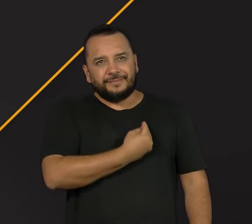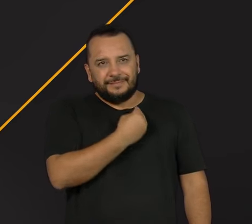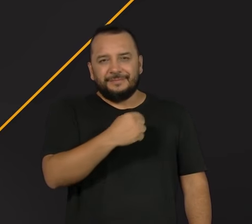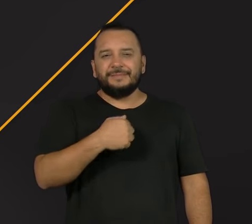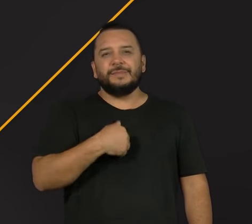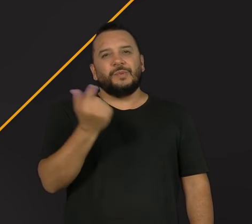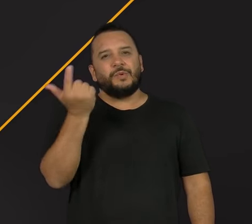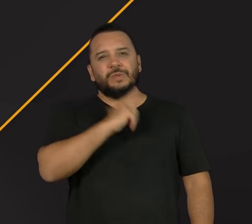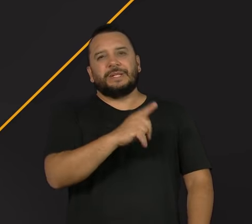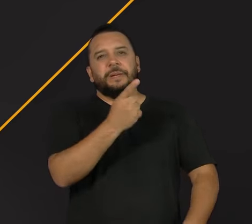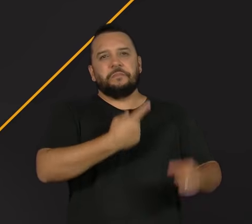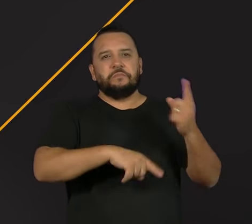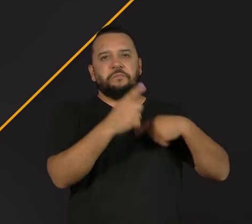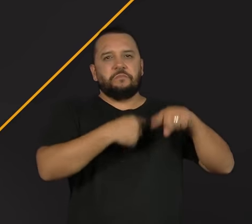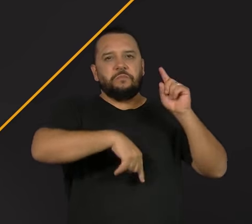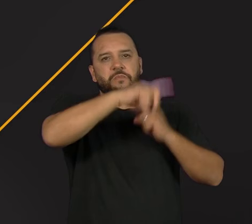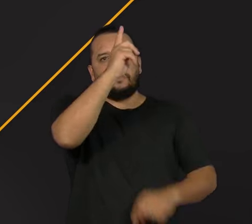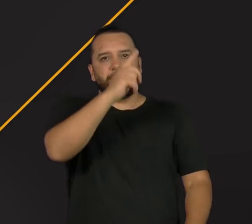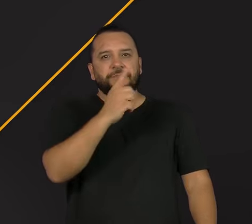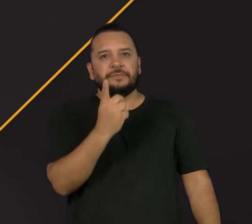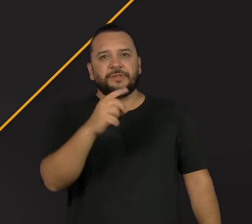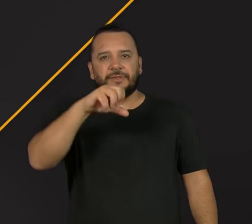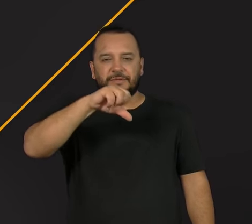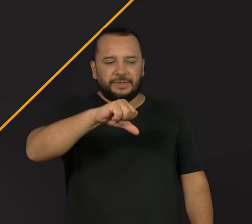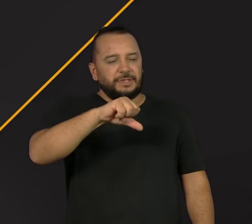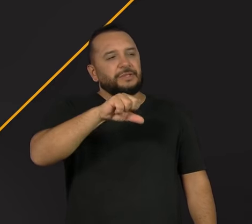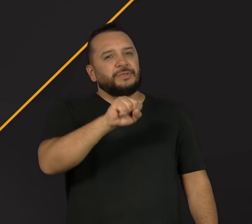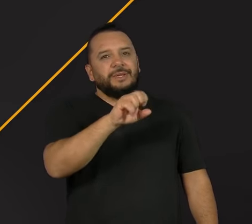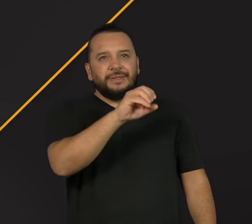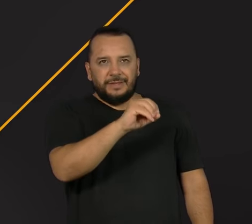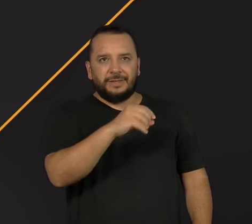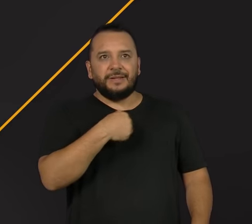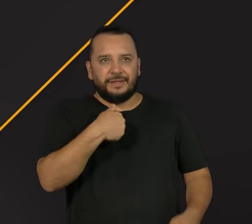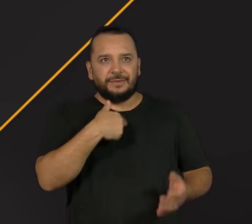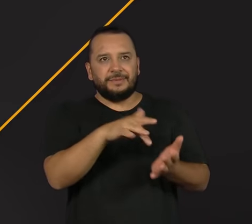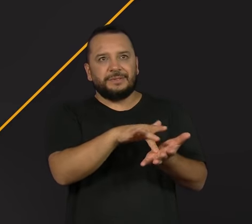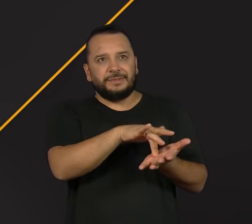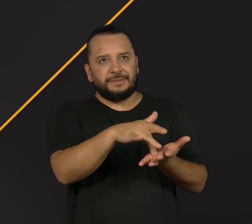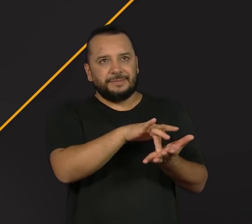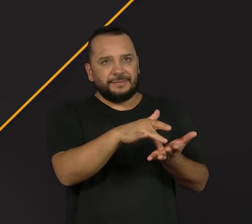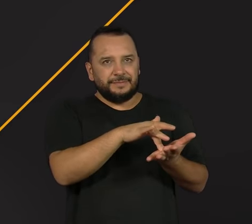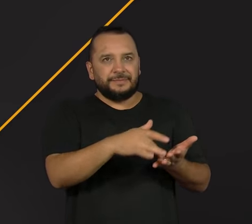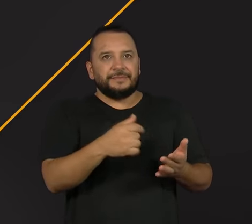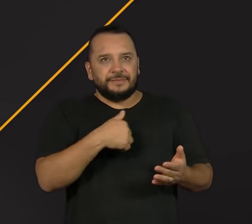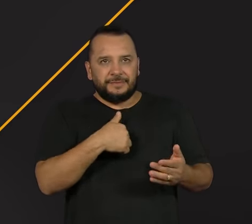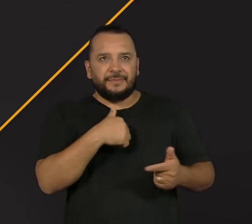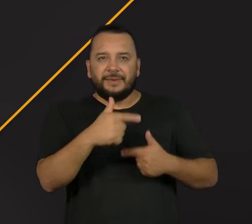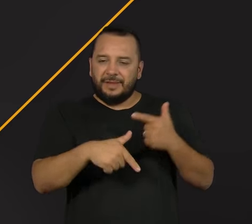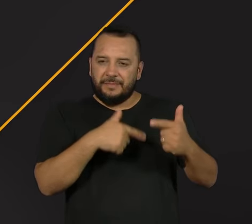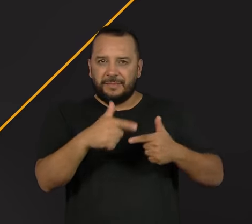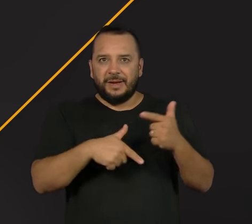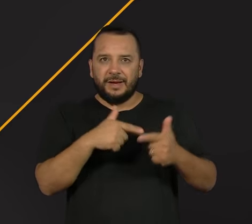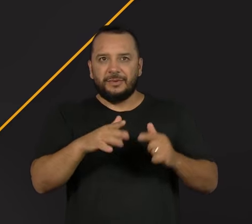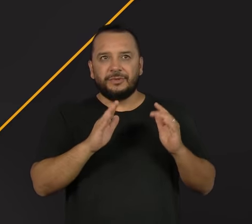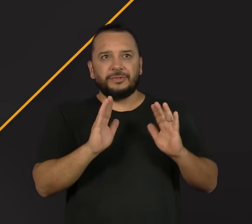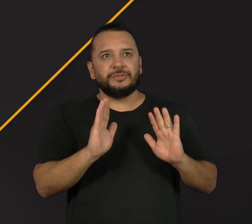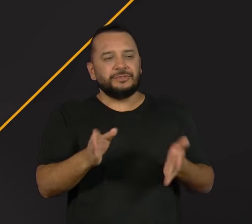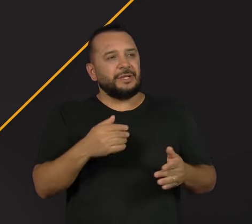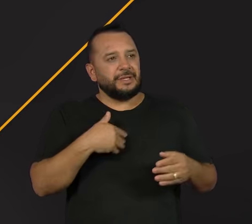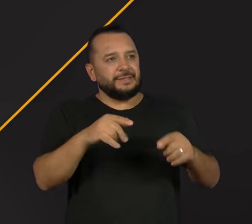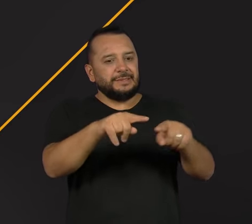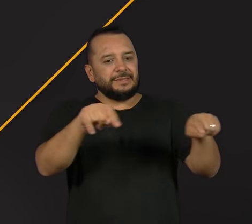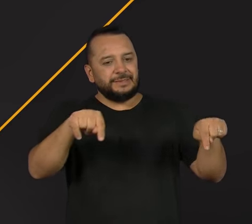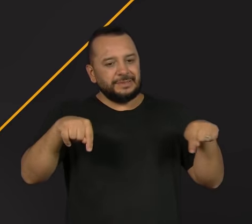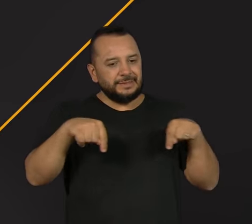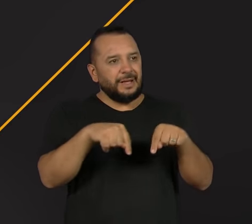boom. 1980, que eu já era um dançarino, vem o boom do trabalho das academias. E surge um mercado.